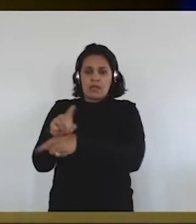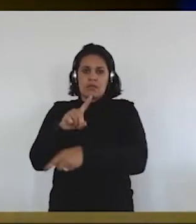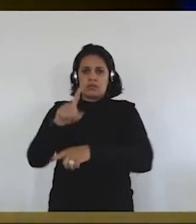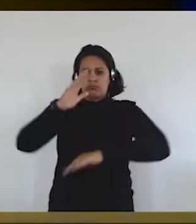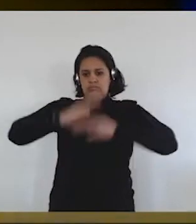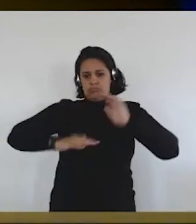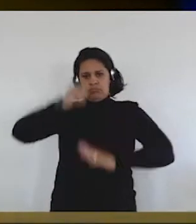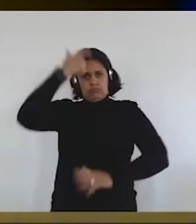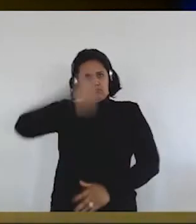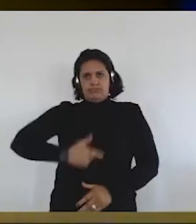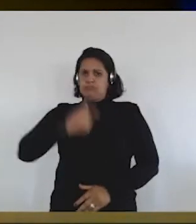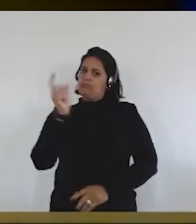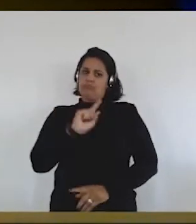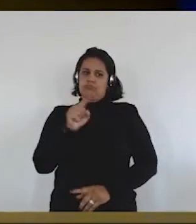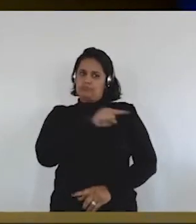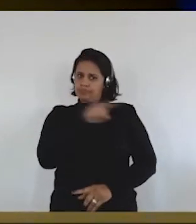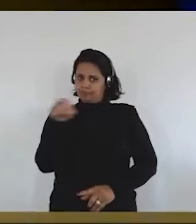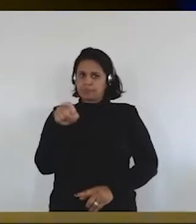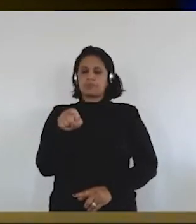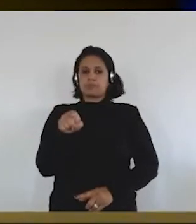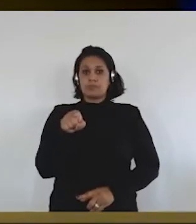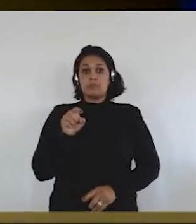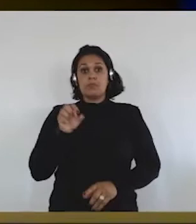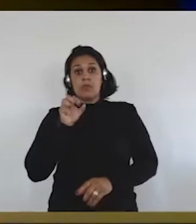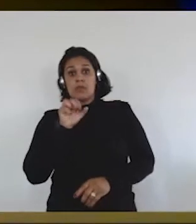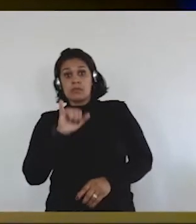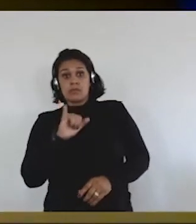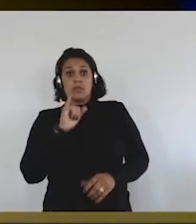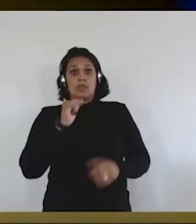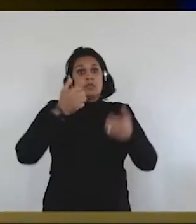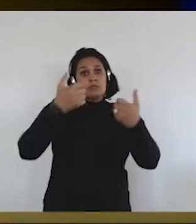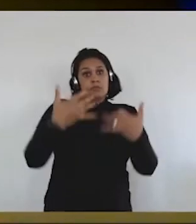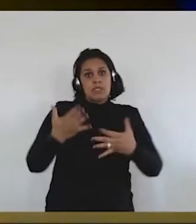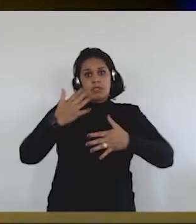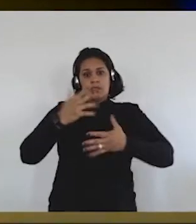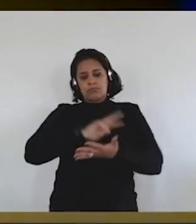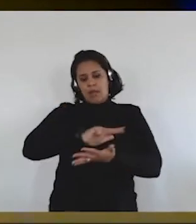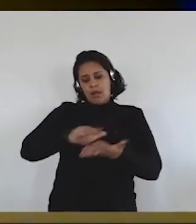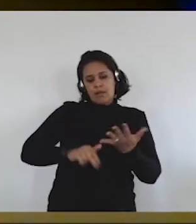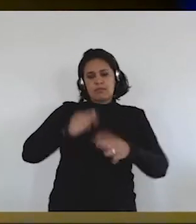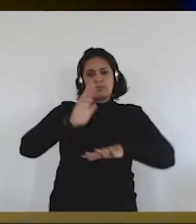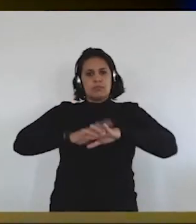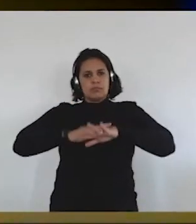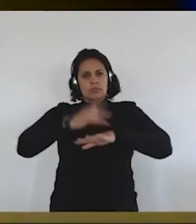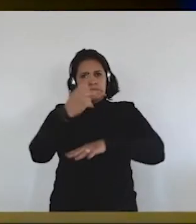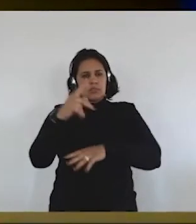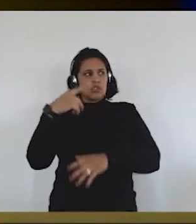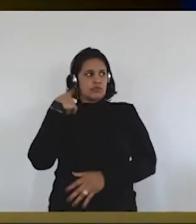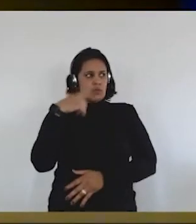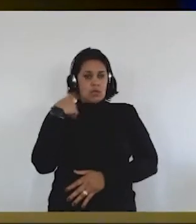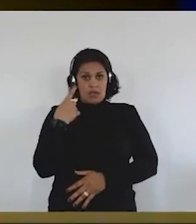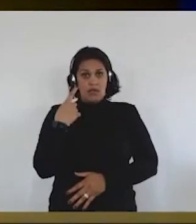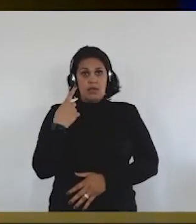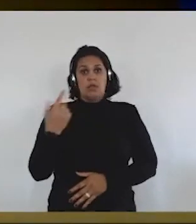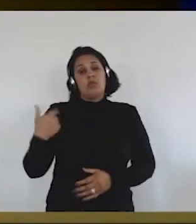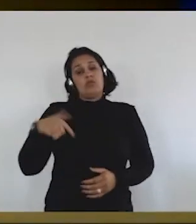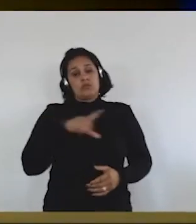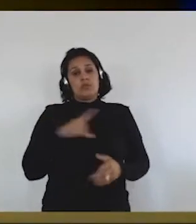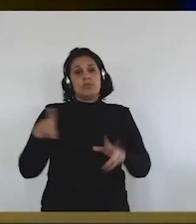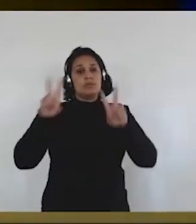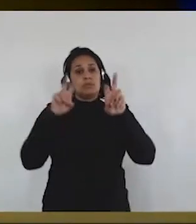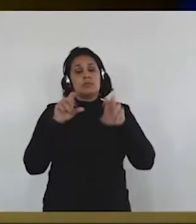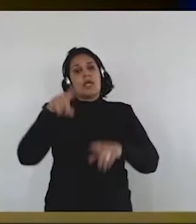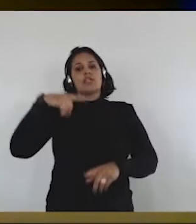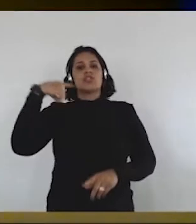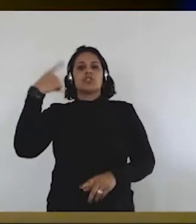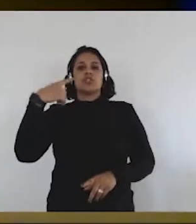si. Ao tratar-se de prerrogativas e inviolabilidade dos escritórios da advocacia, tratamos automaticamente de